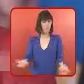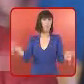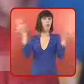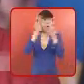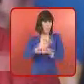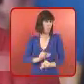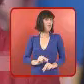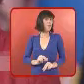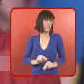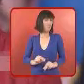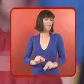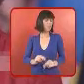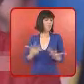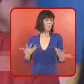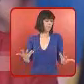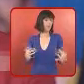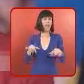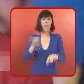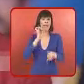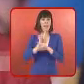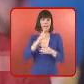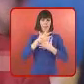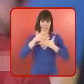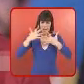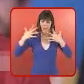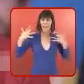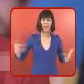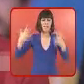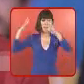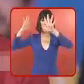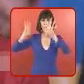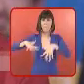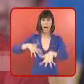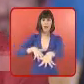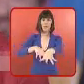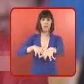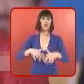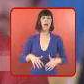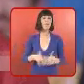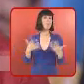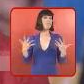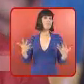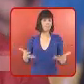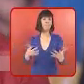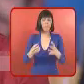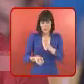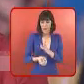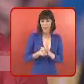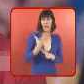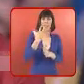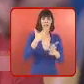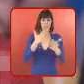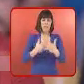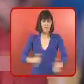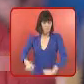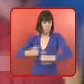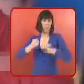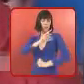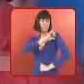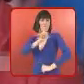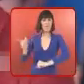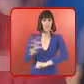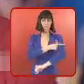novo. Desta grandiosa marcha brota com muita